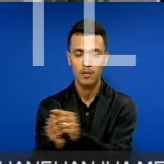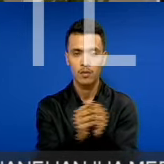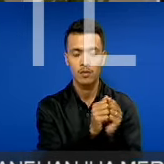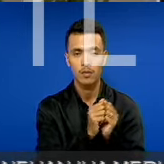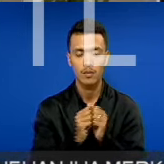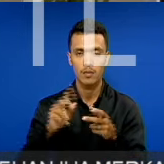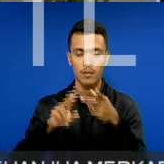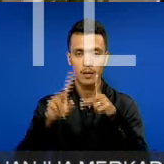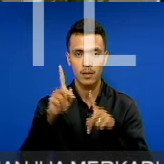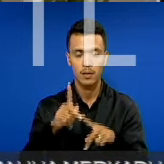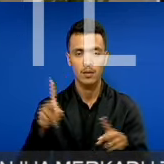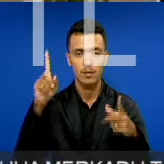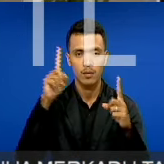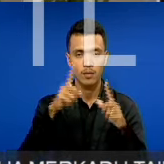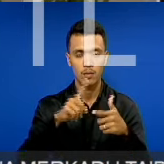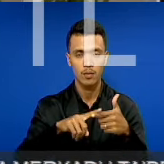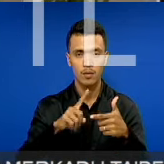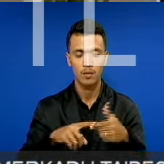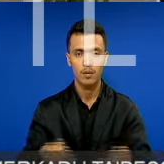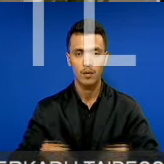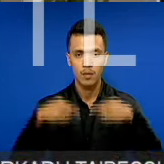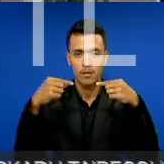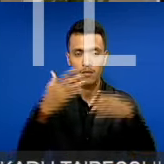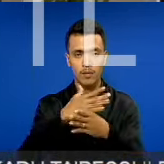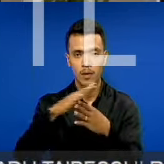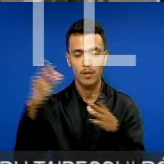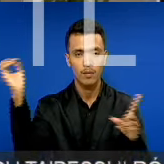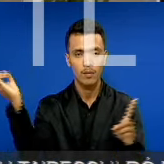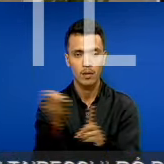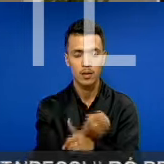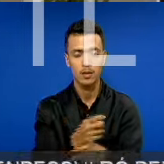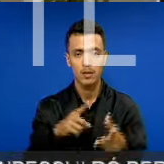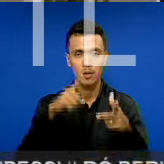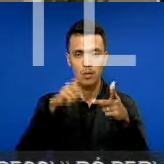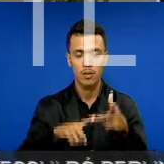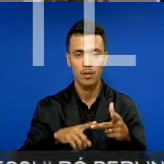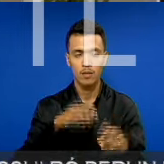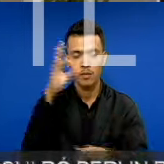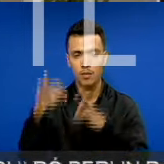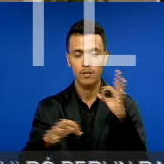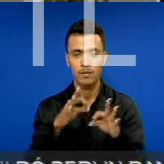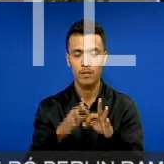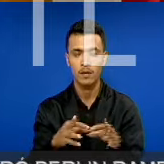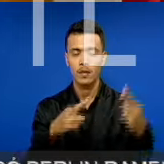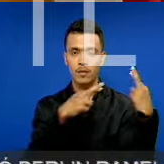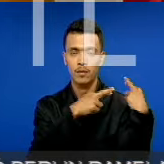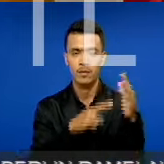cooperação rua explora oportunidade no tolo garante representação ho